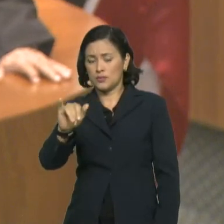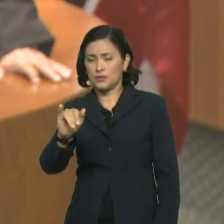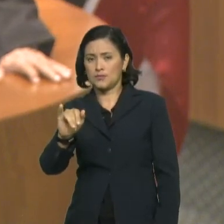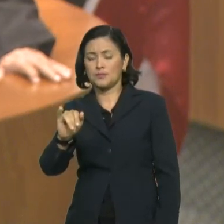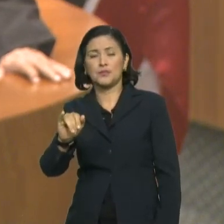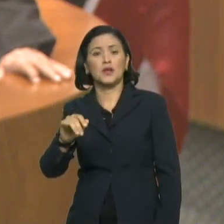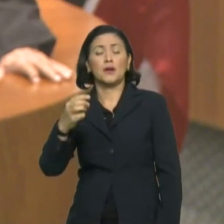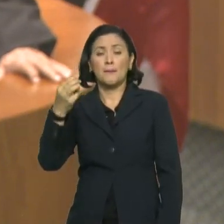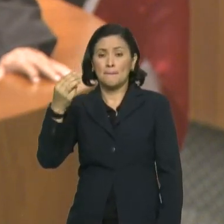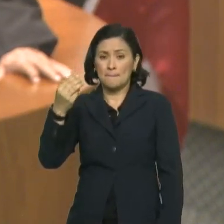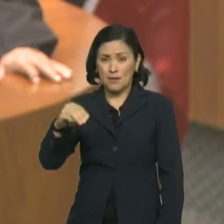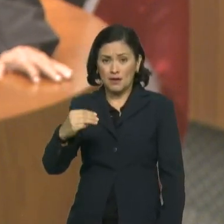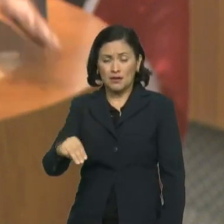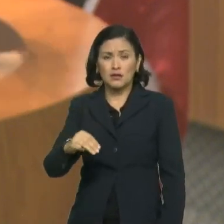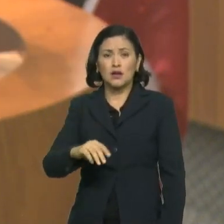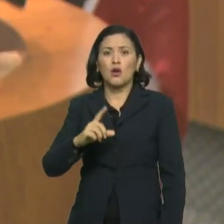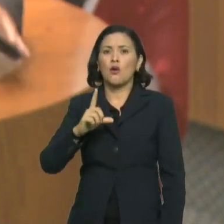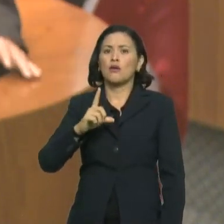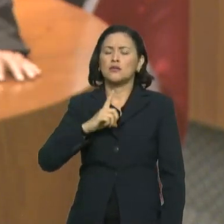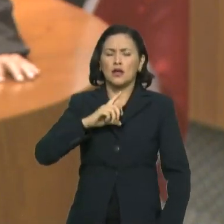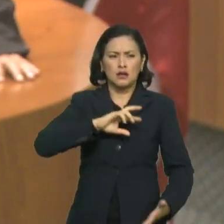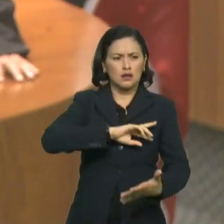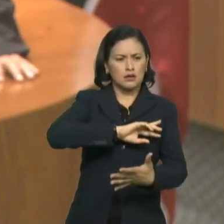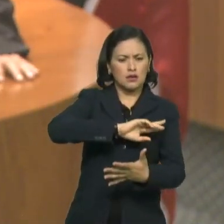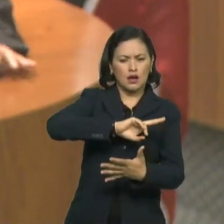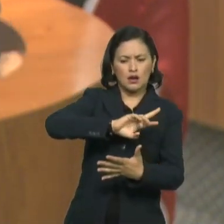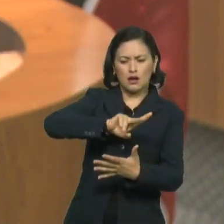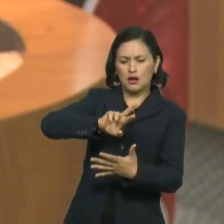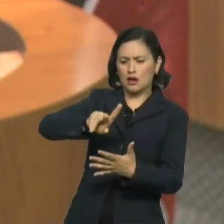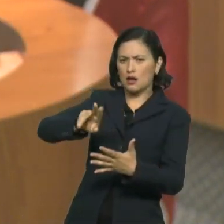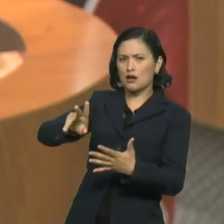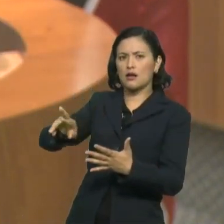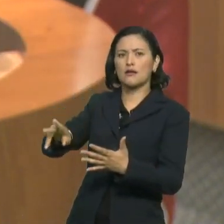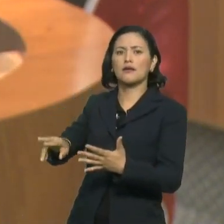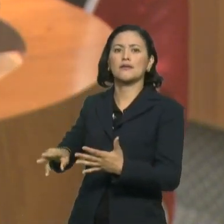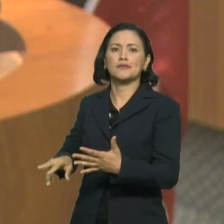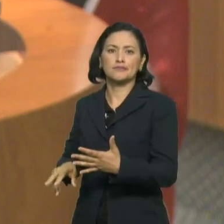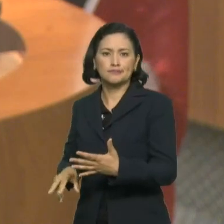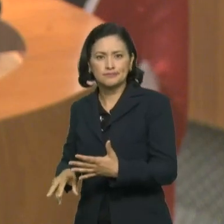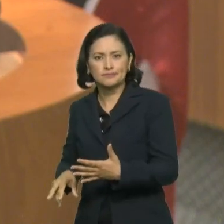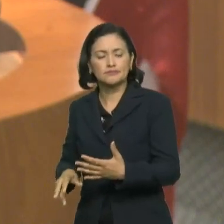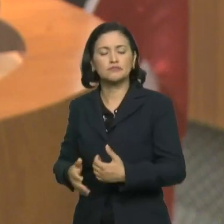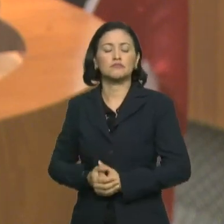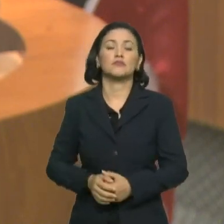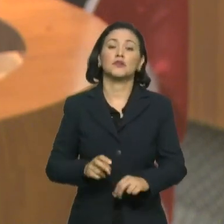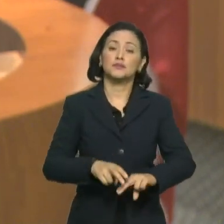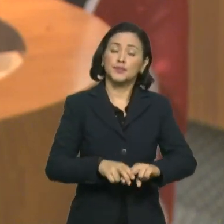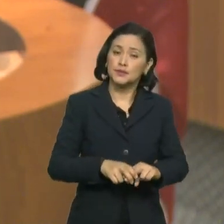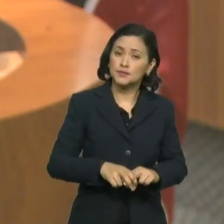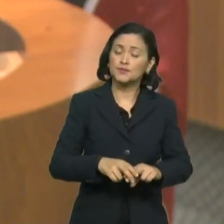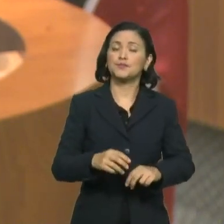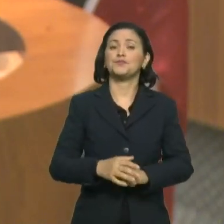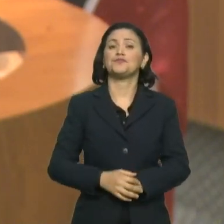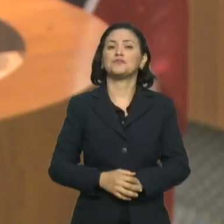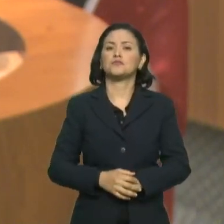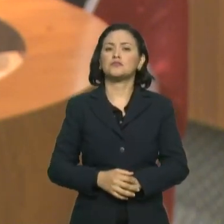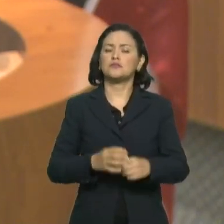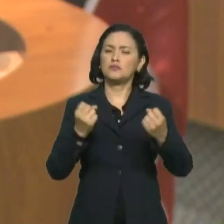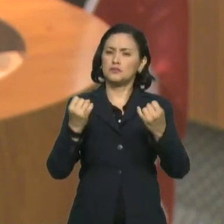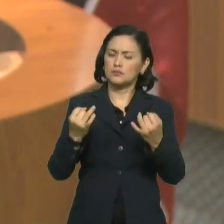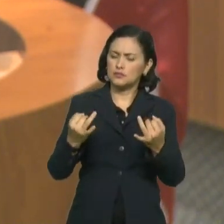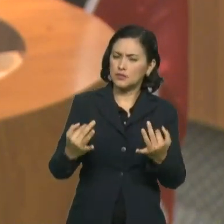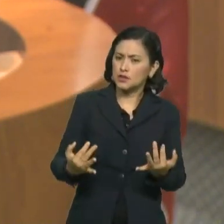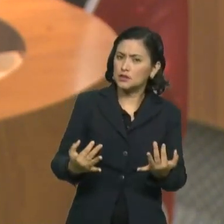topográfico, cultural e harmônico. Portanto, presidente, dando ciência a essas andanças